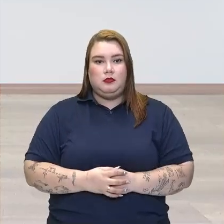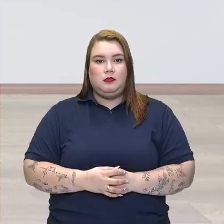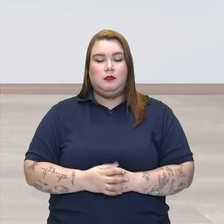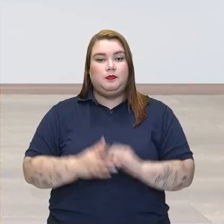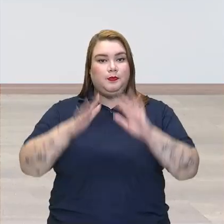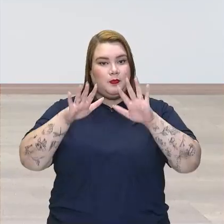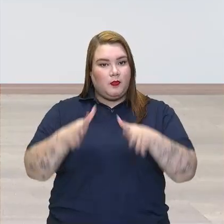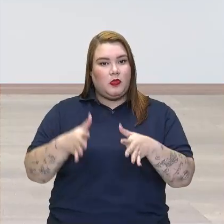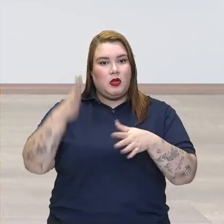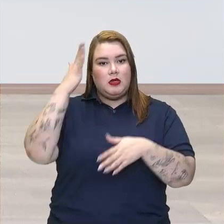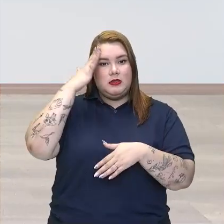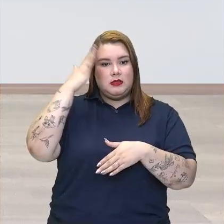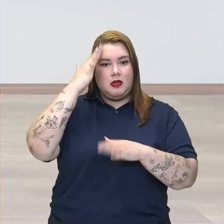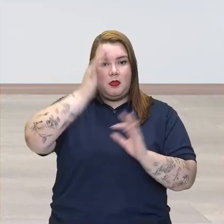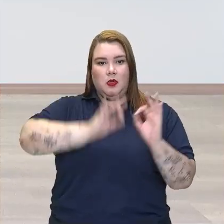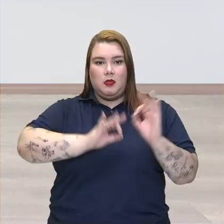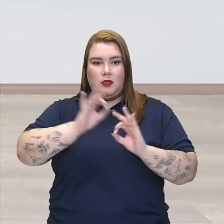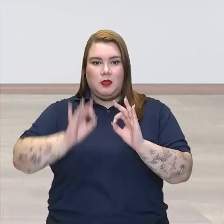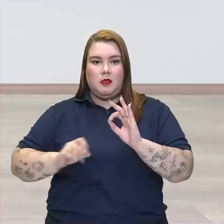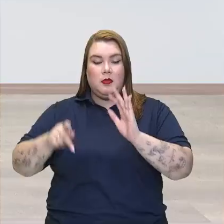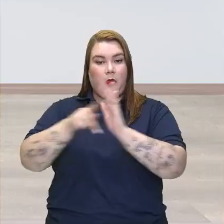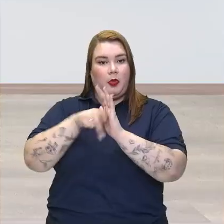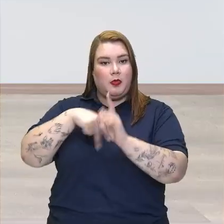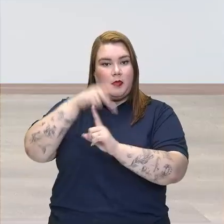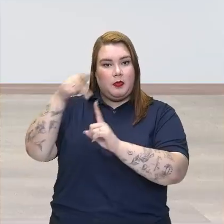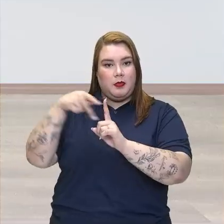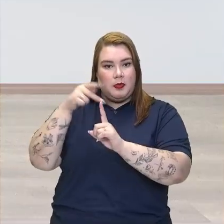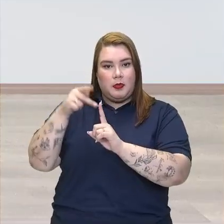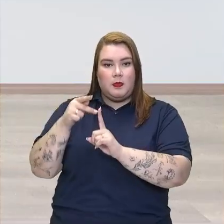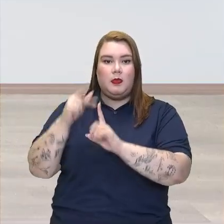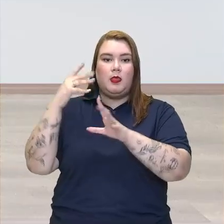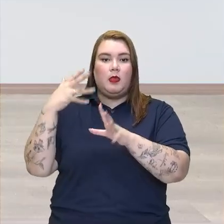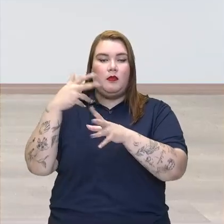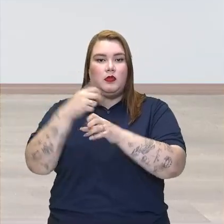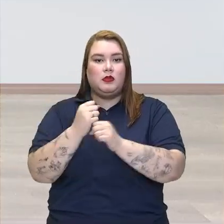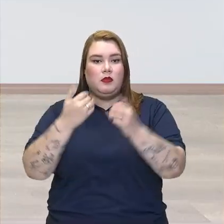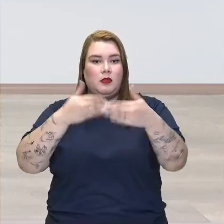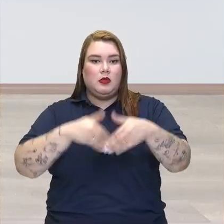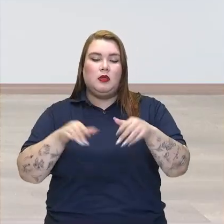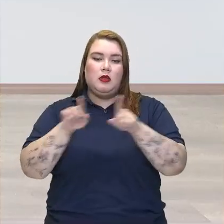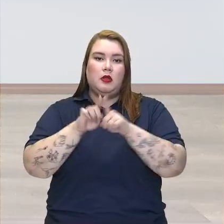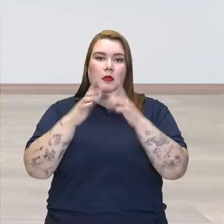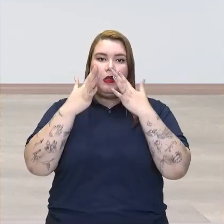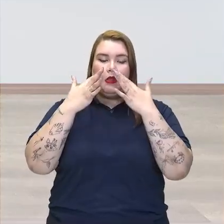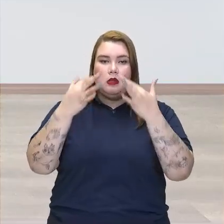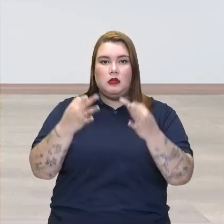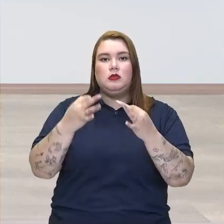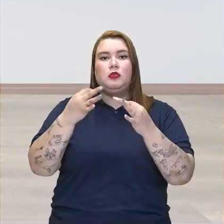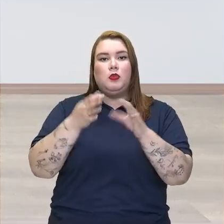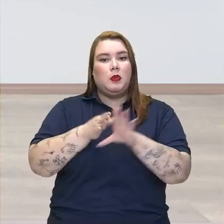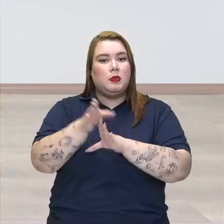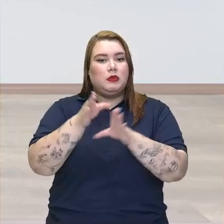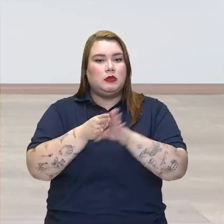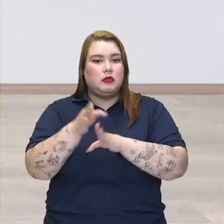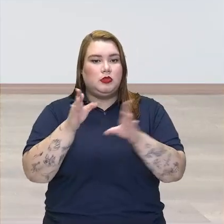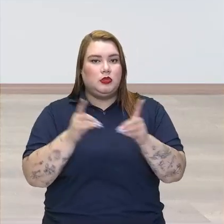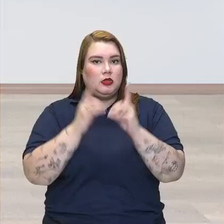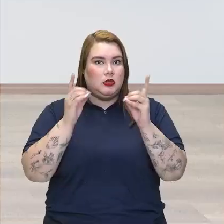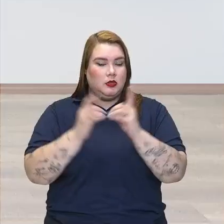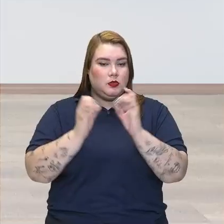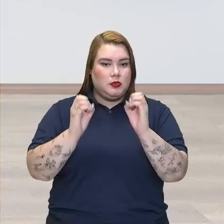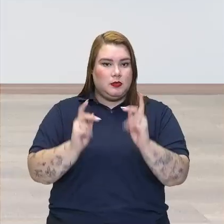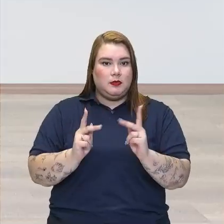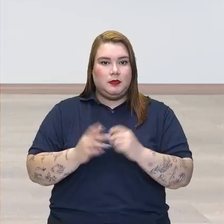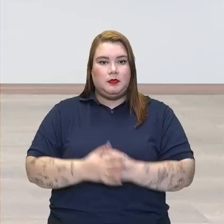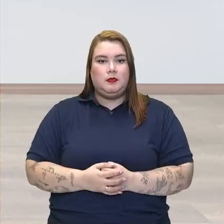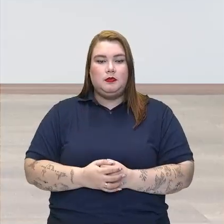aí de plano de aula de revisão e avaliação e também estar atento às orientações didáticas para esse momento, tá certo? E a gente agora